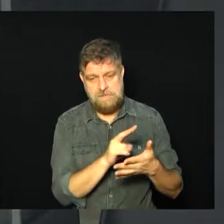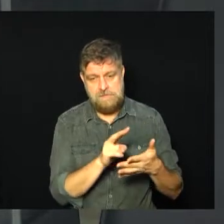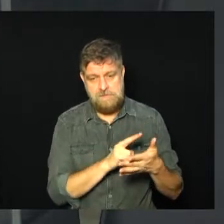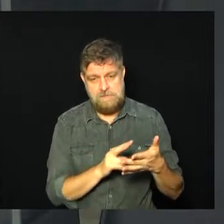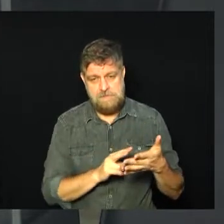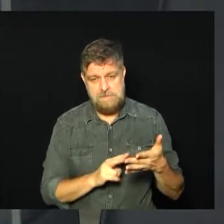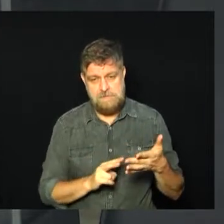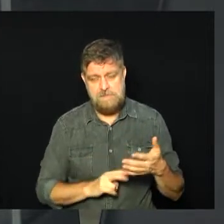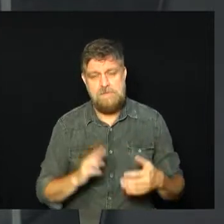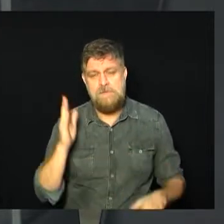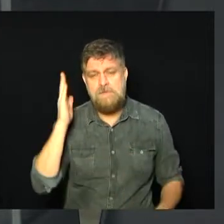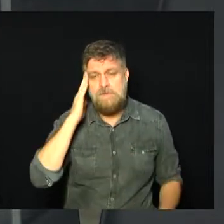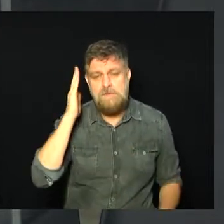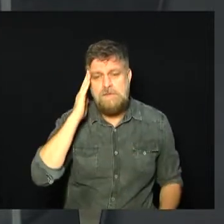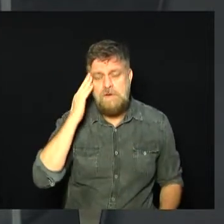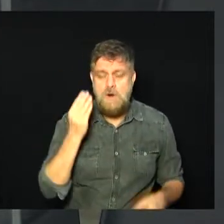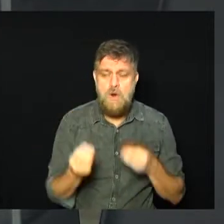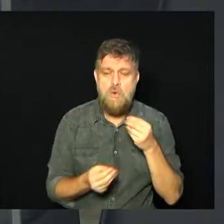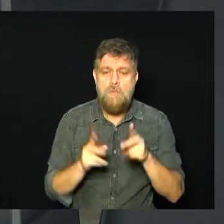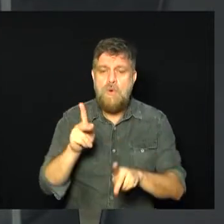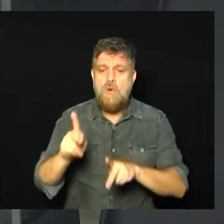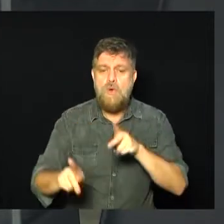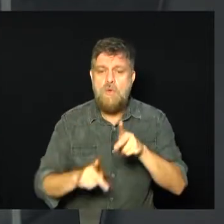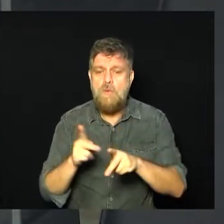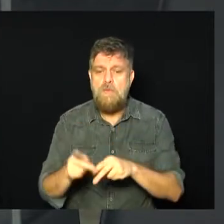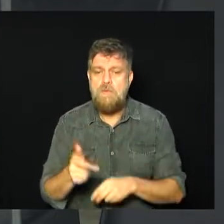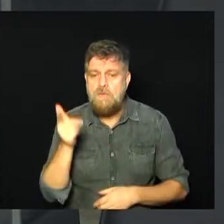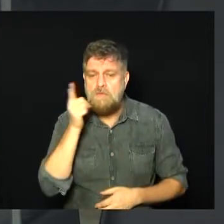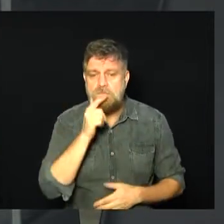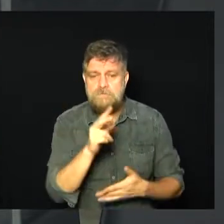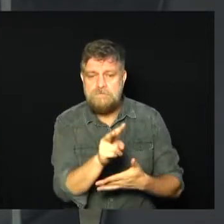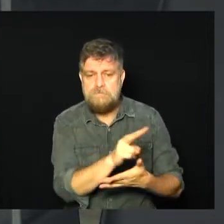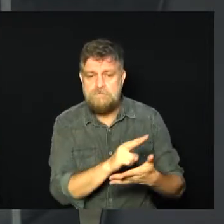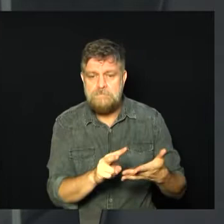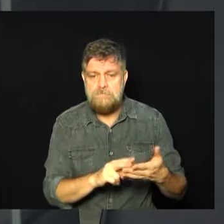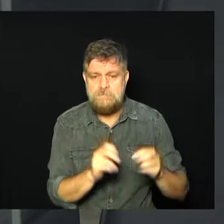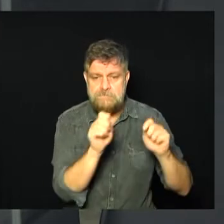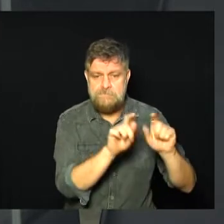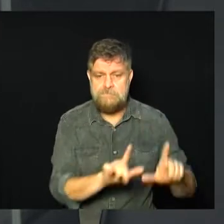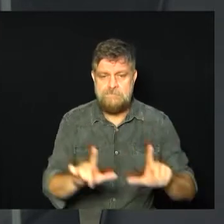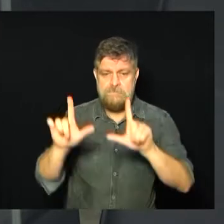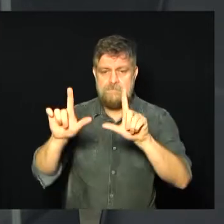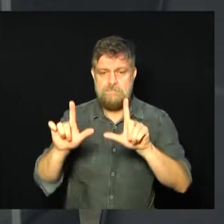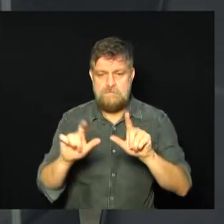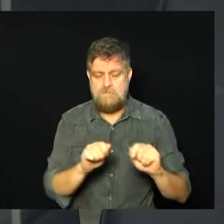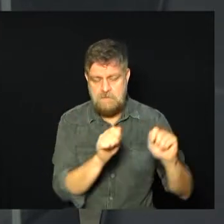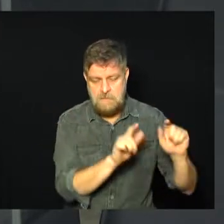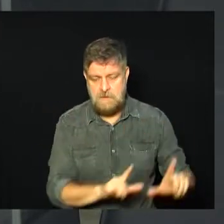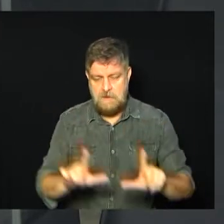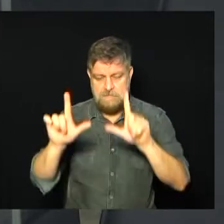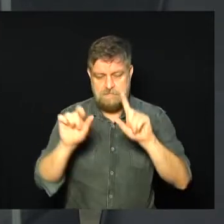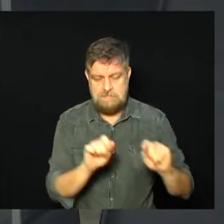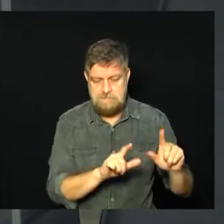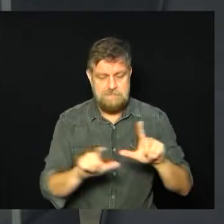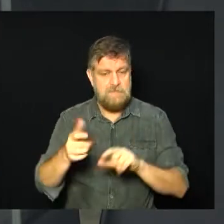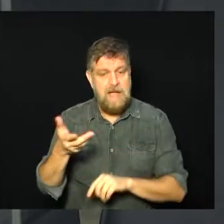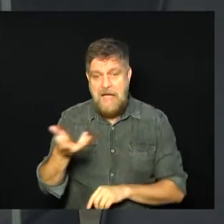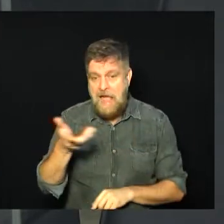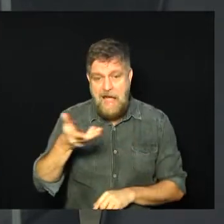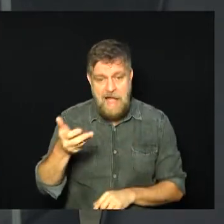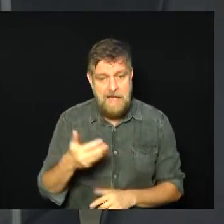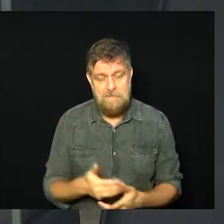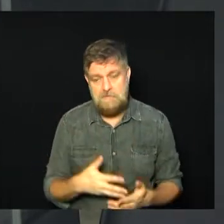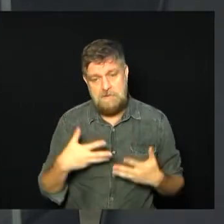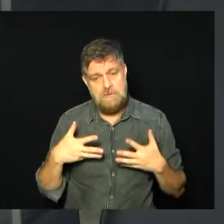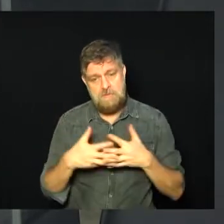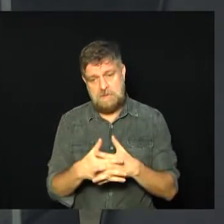está disponível para o público, porque só passar assim, de uma maneira muito rápida, fica bem complicado.